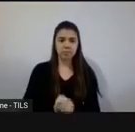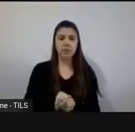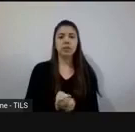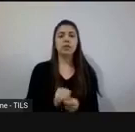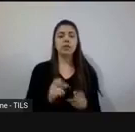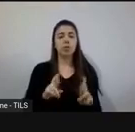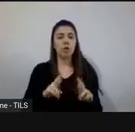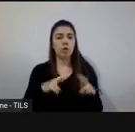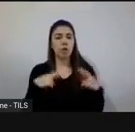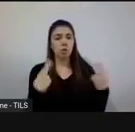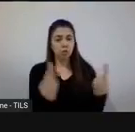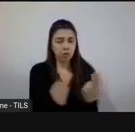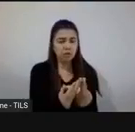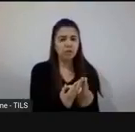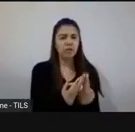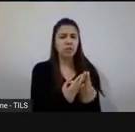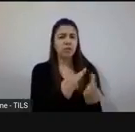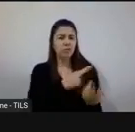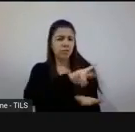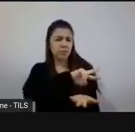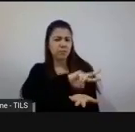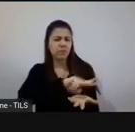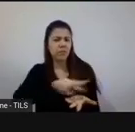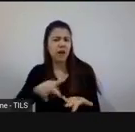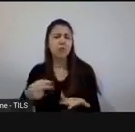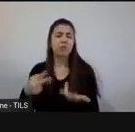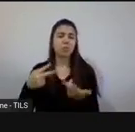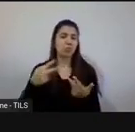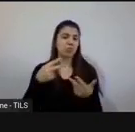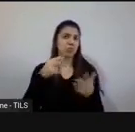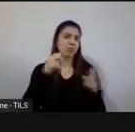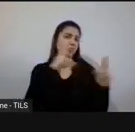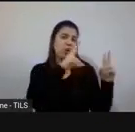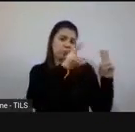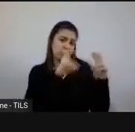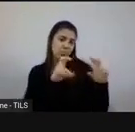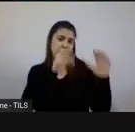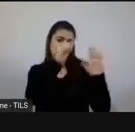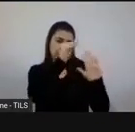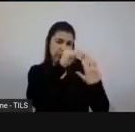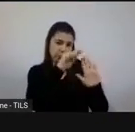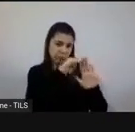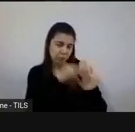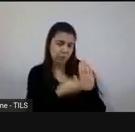juntou vários elementos, como por exemplo, desde a primeira